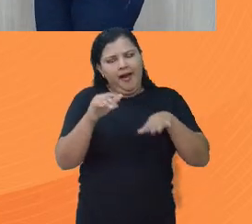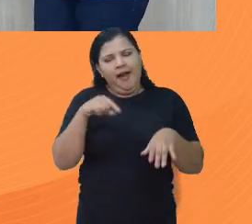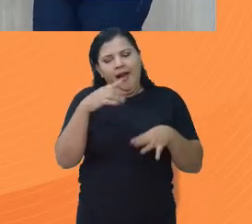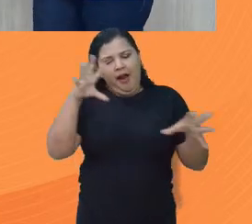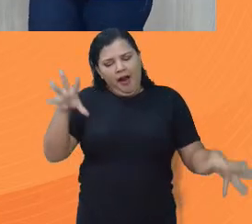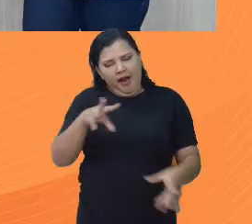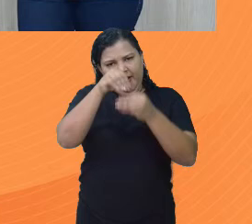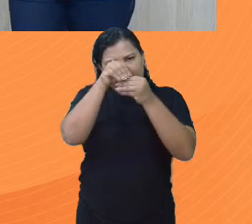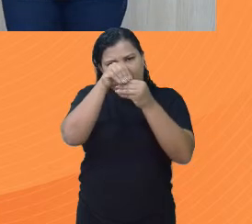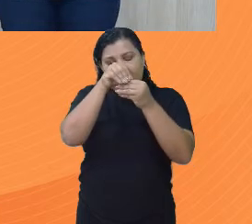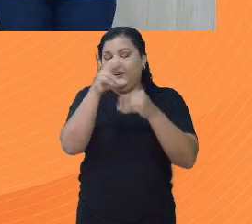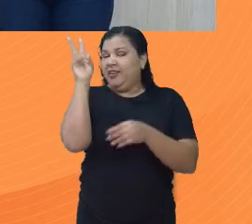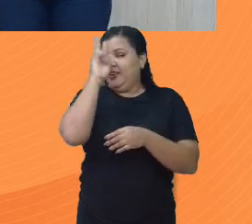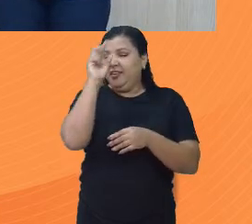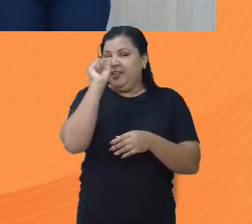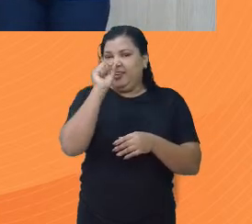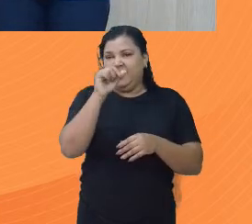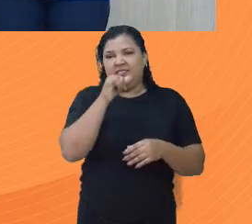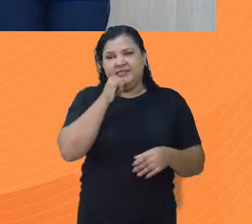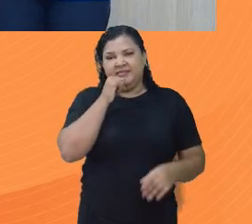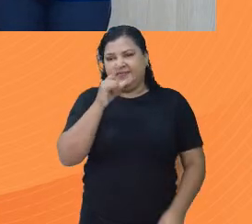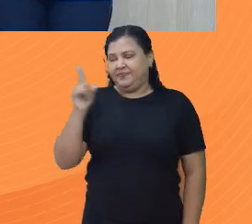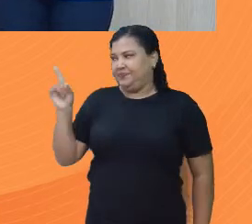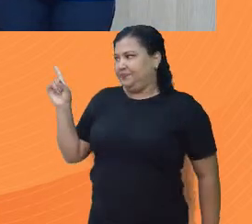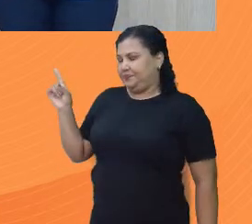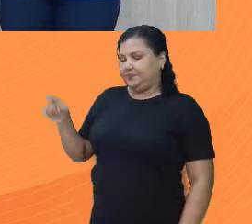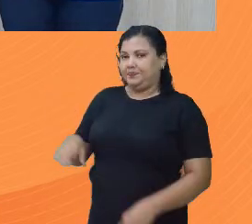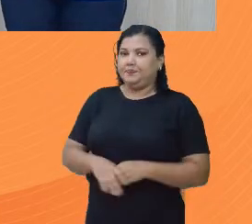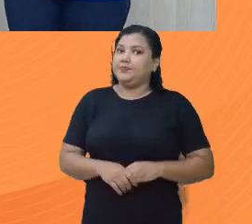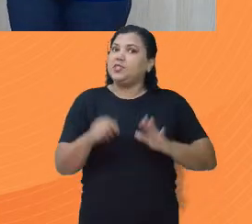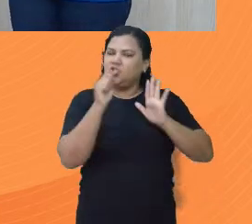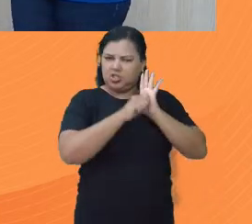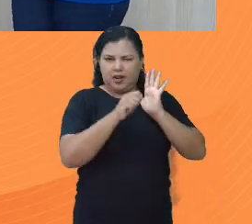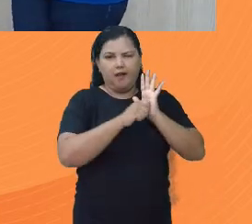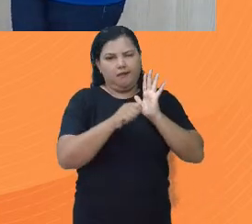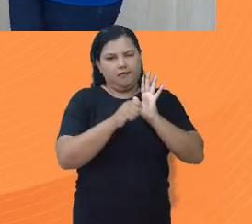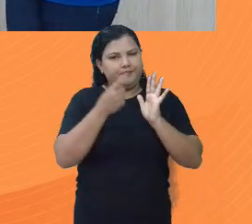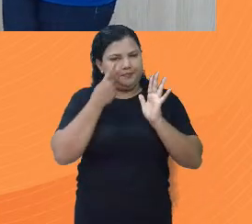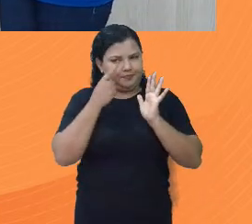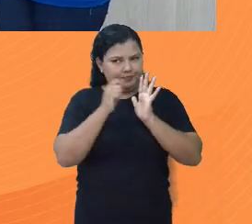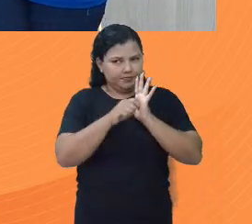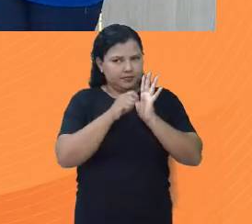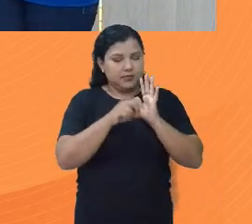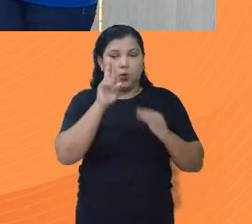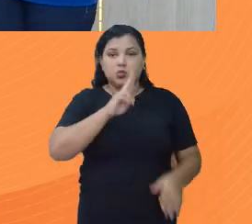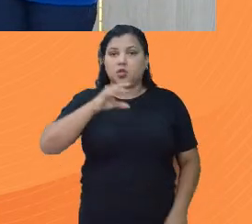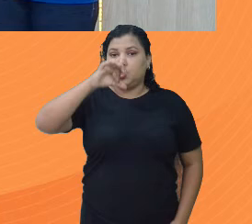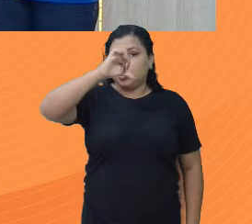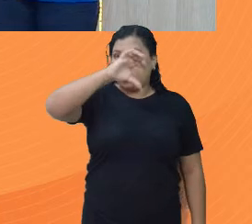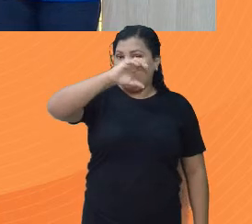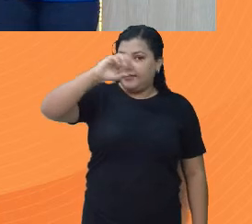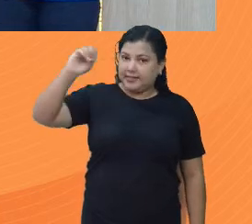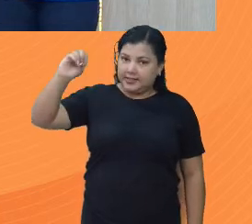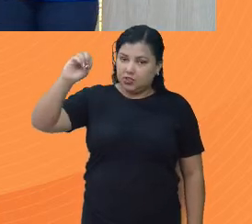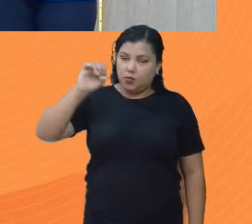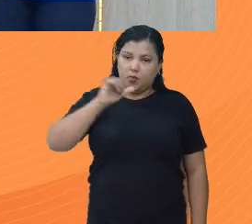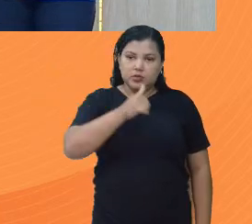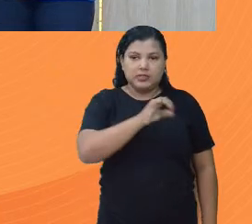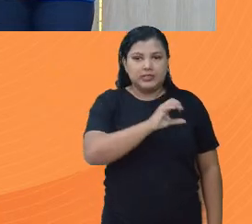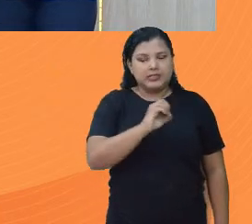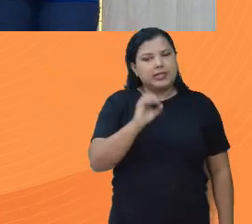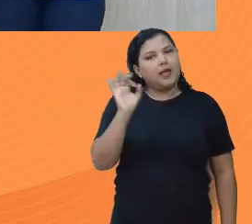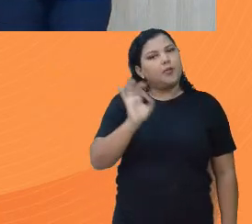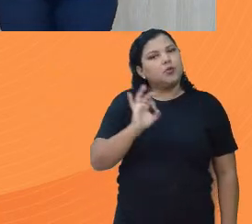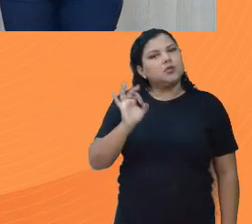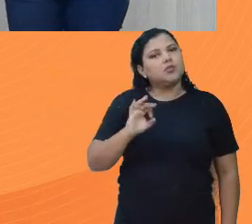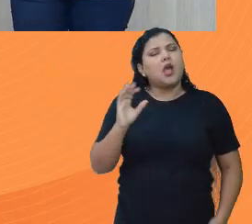inteiro, tá? Lembrando, aí é uma observação para você escrever. A gente está utilizando aqui o 900 como nosso 100%. Em